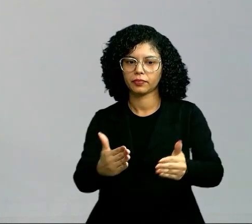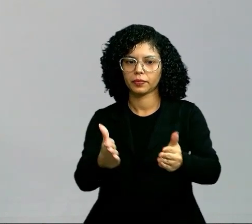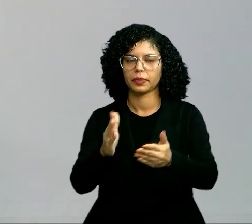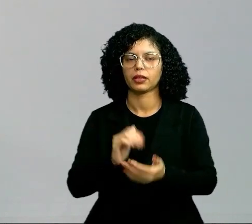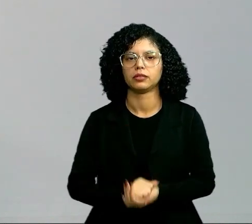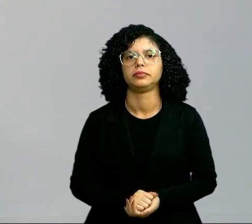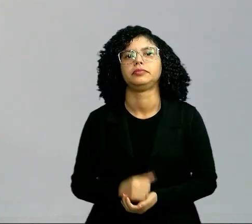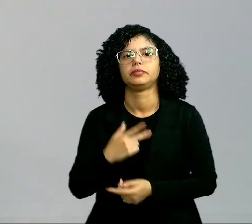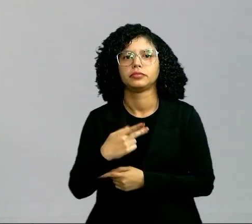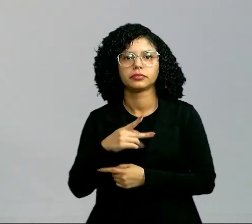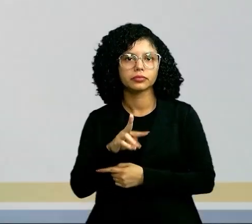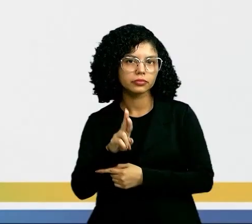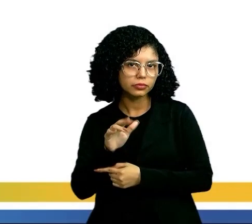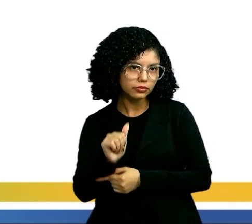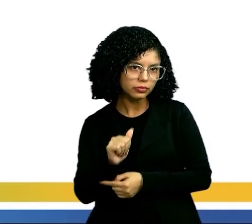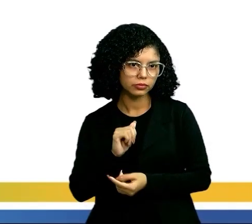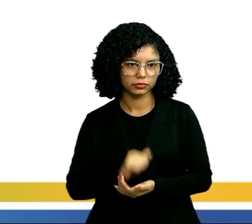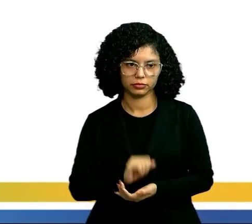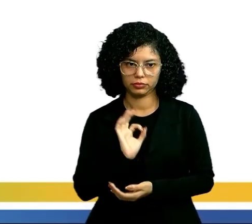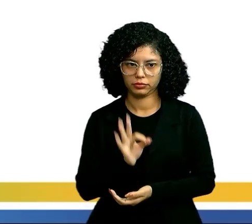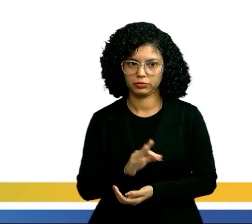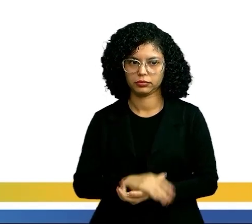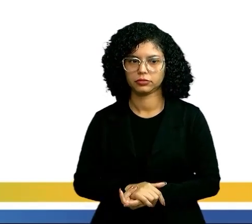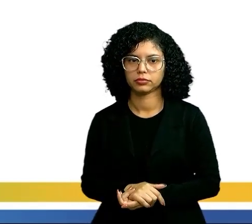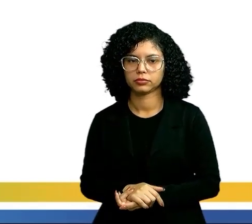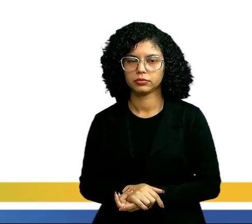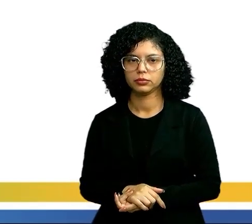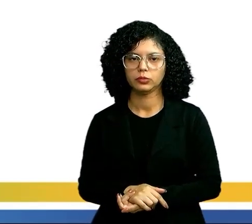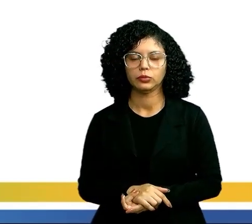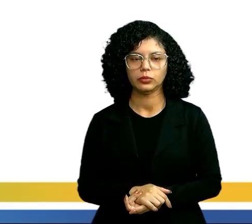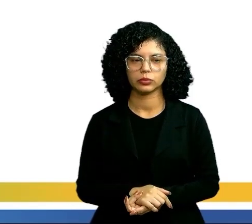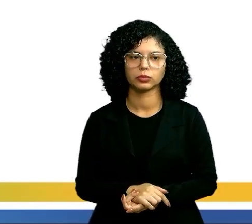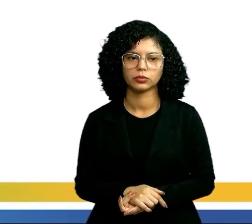Bacia do Rio Prata, certo?